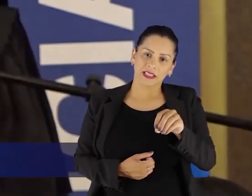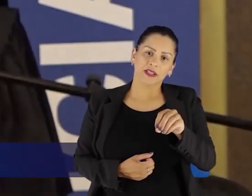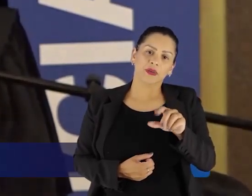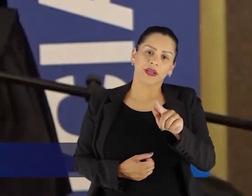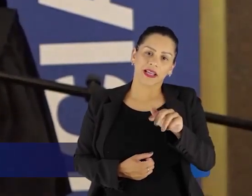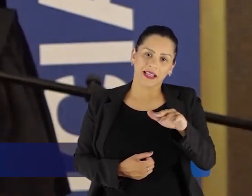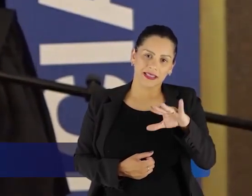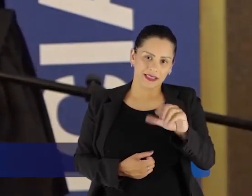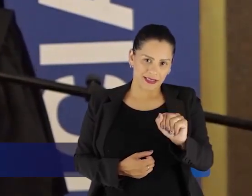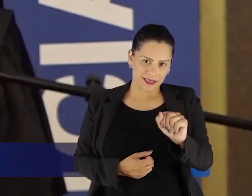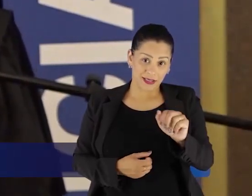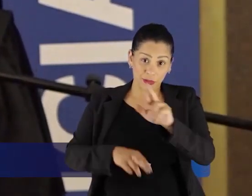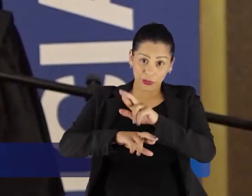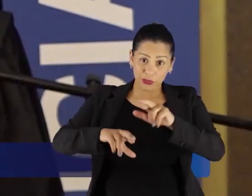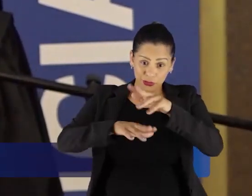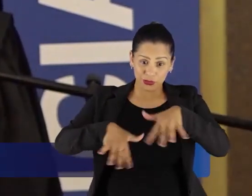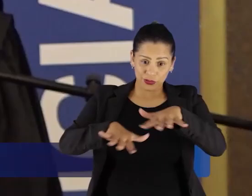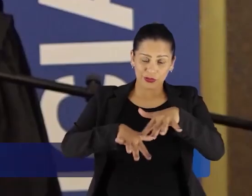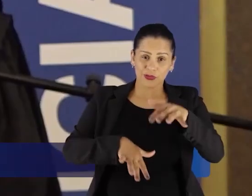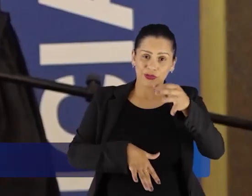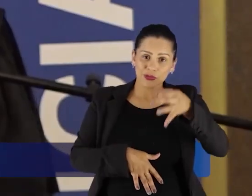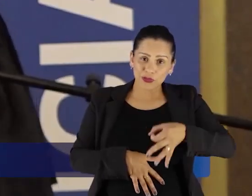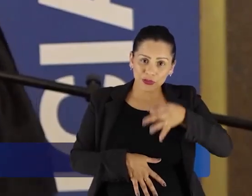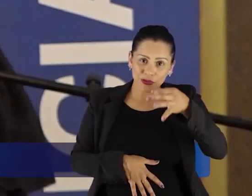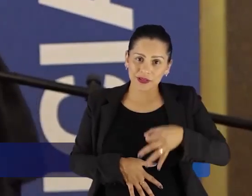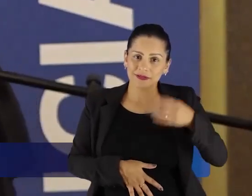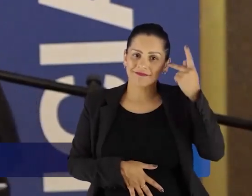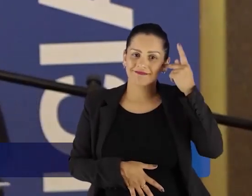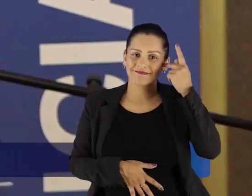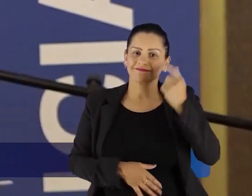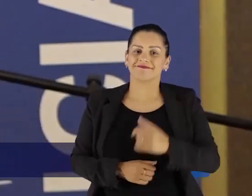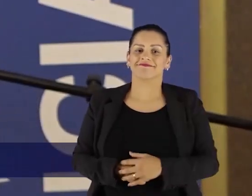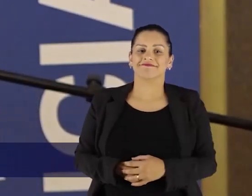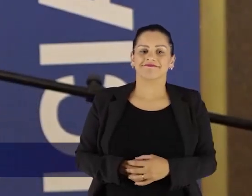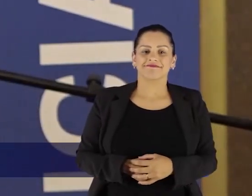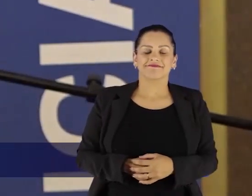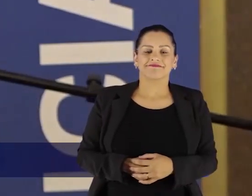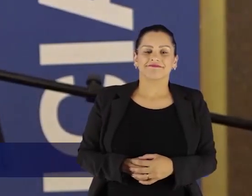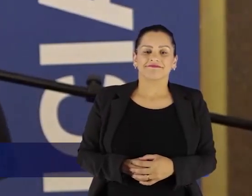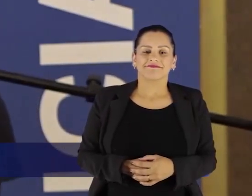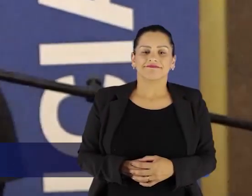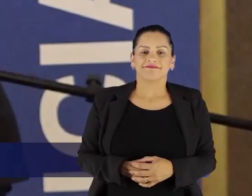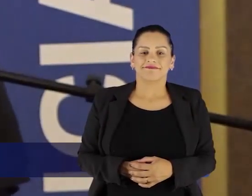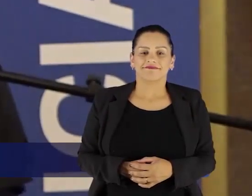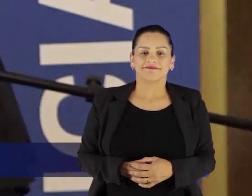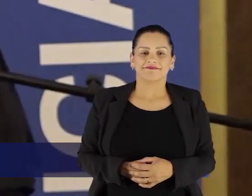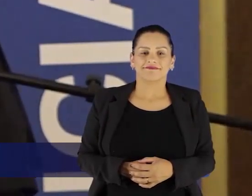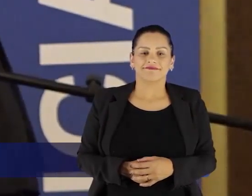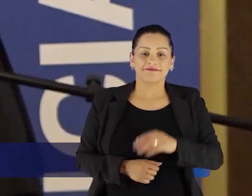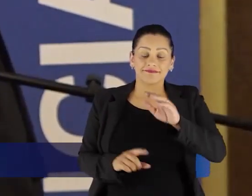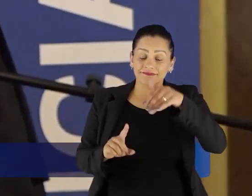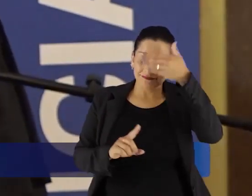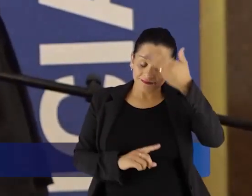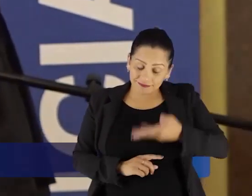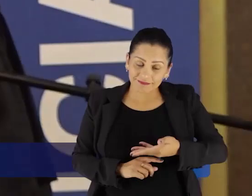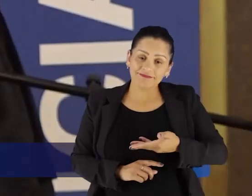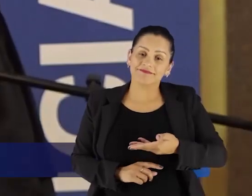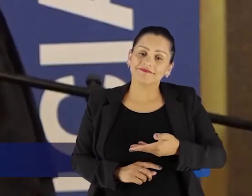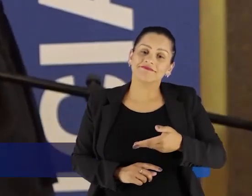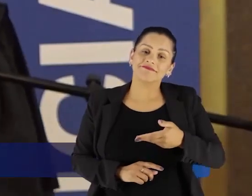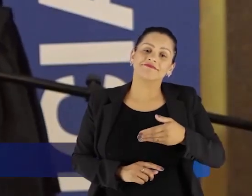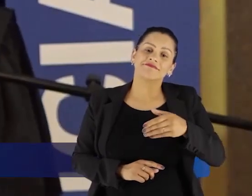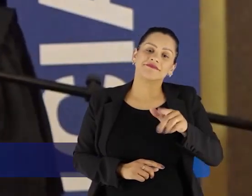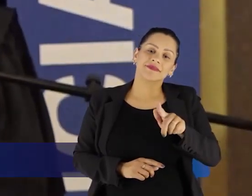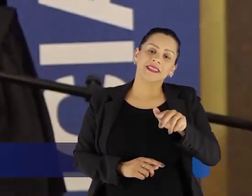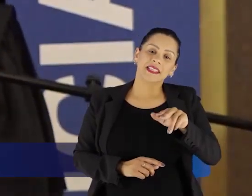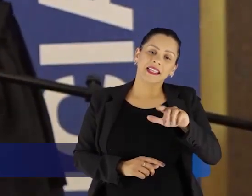Garcia corregedor-geral da Justiça do Estado de São Paulo se sentir senhor Guilherme da